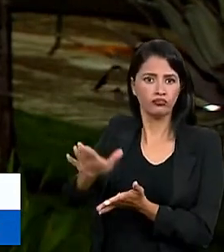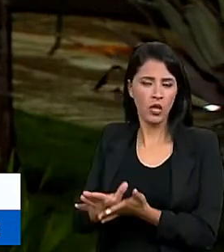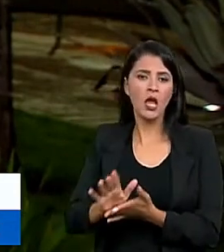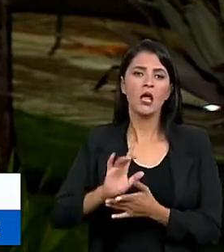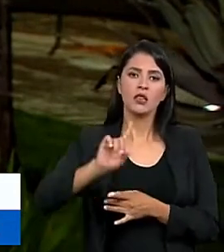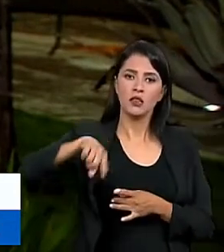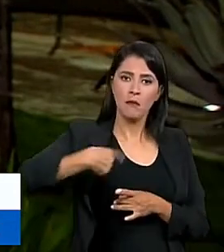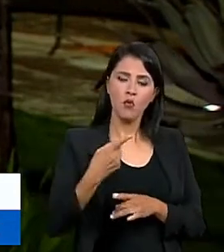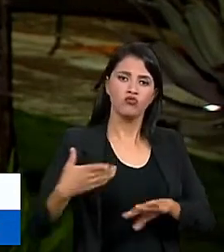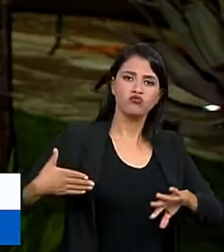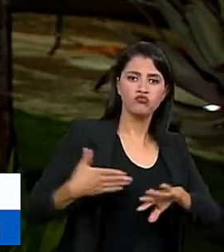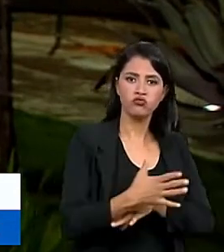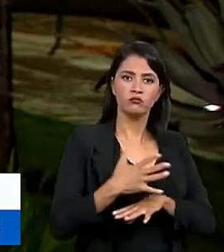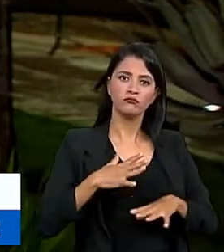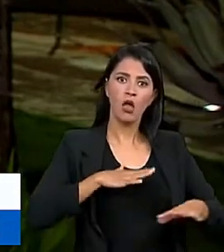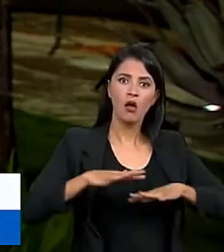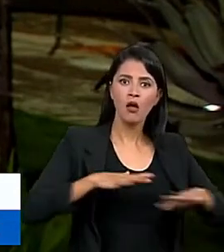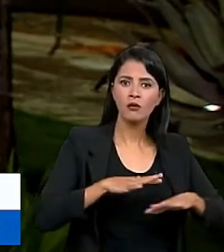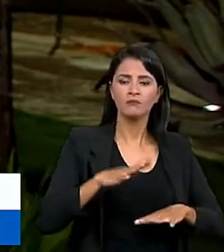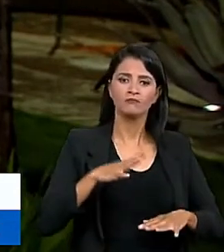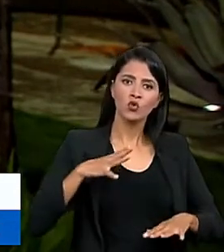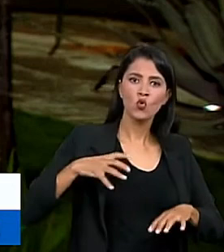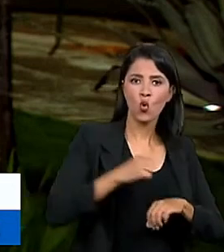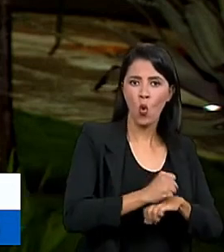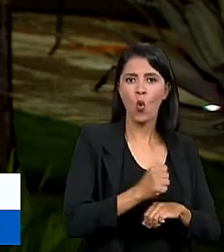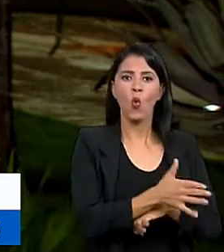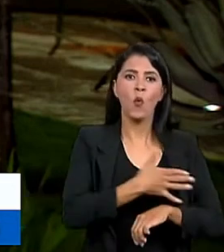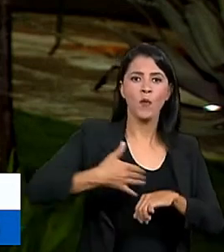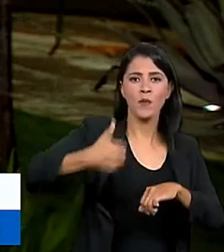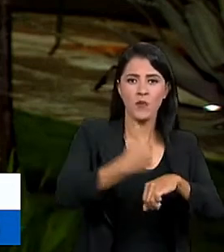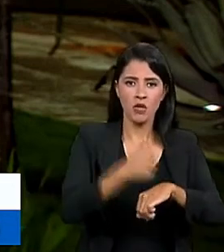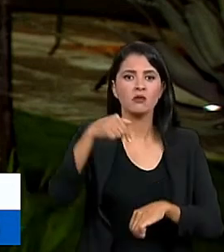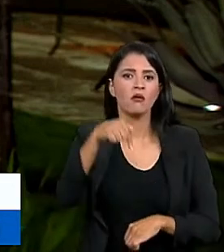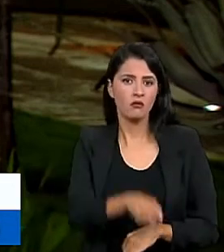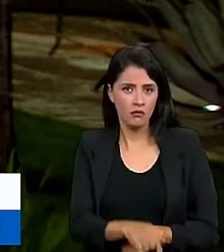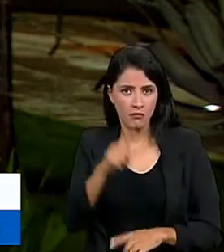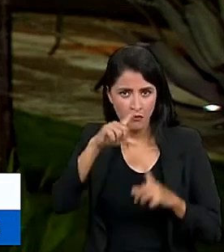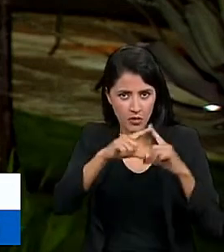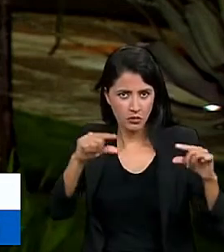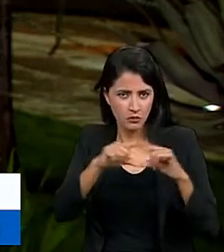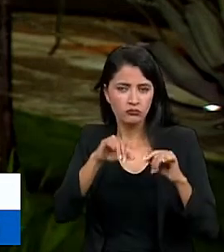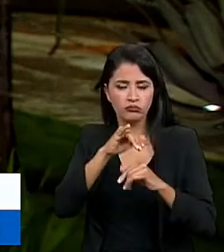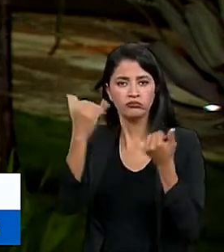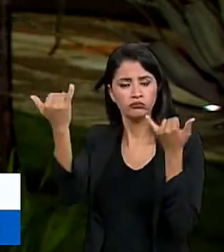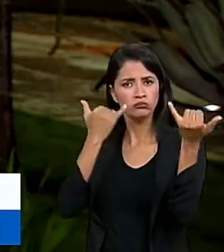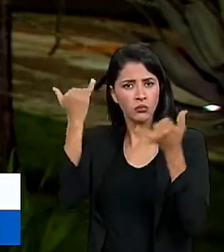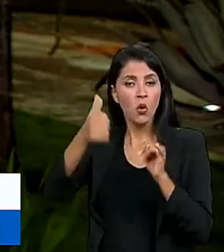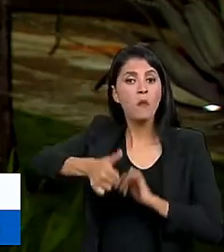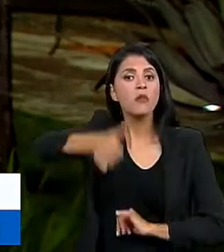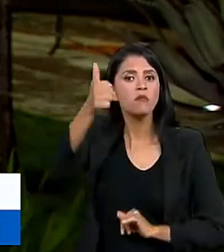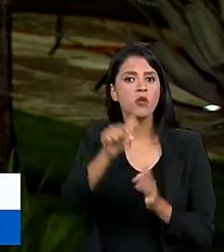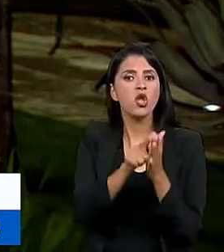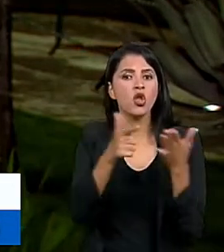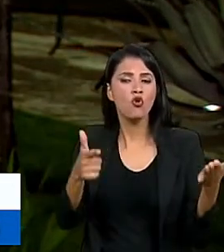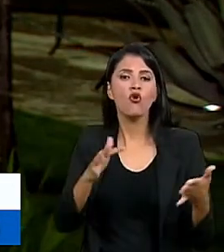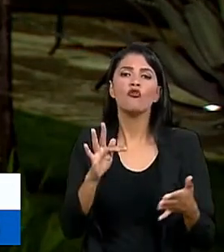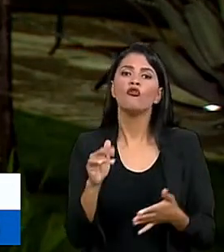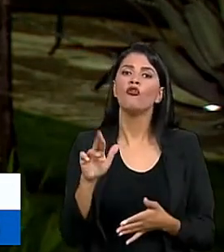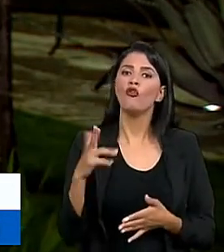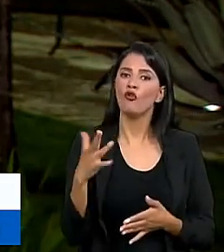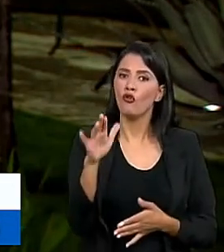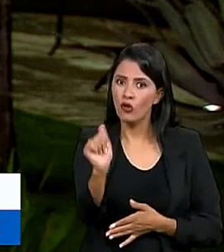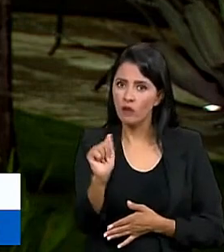ataques golpistas contra a sede dos três poderes aqui em Brasília. A informação foi divulgada primeiramente pelo jornal Folha de São Paulo